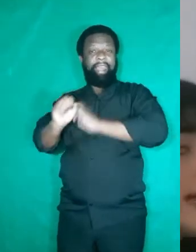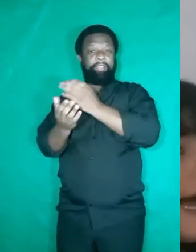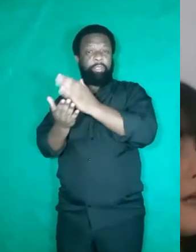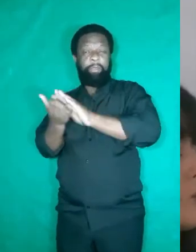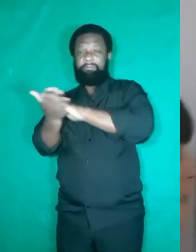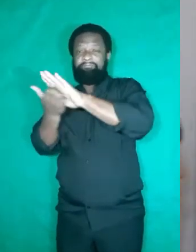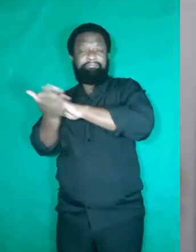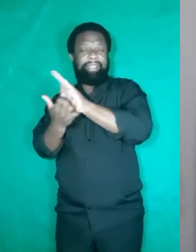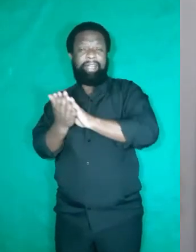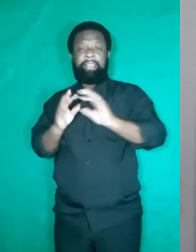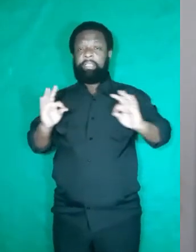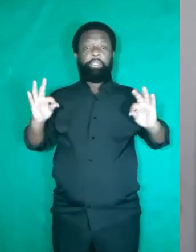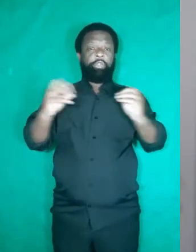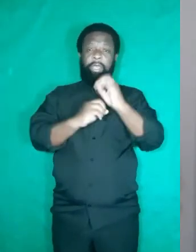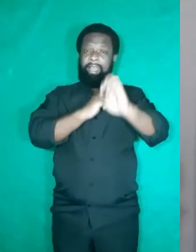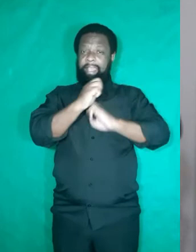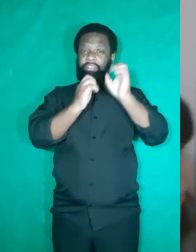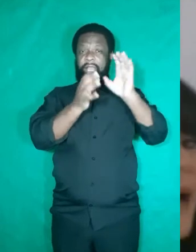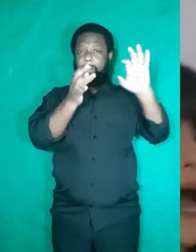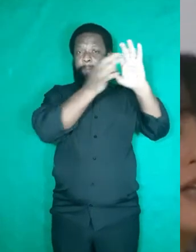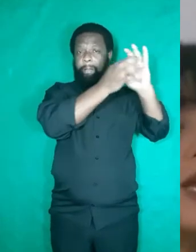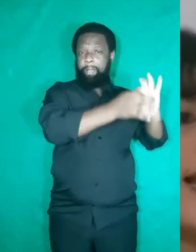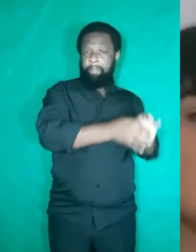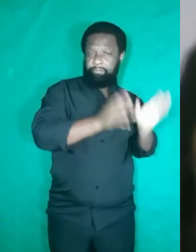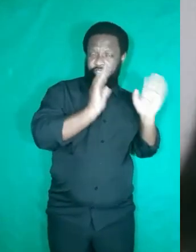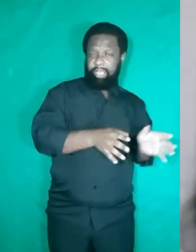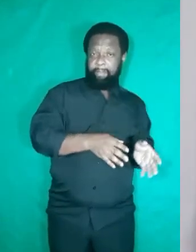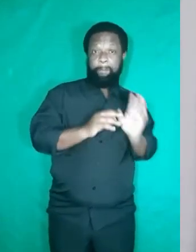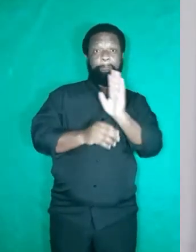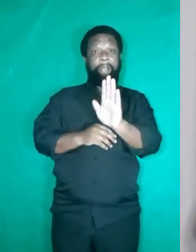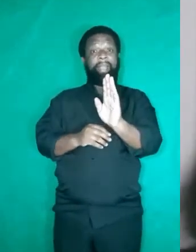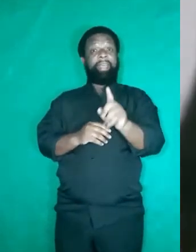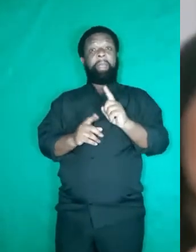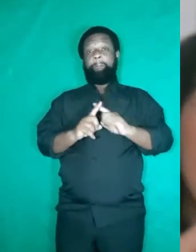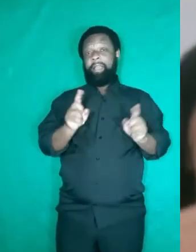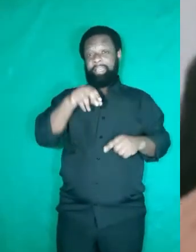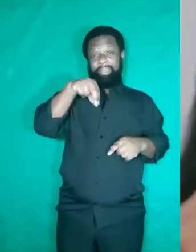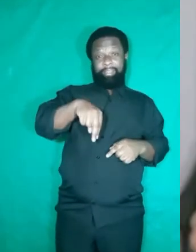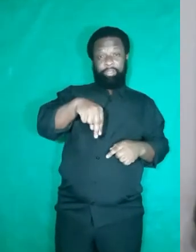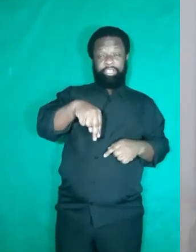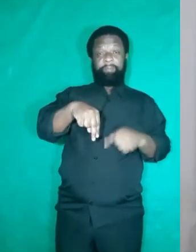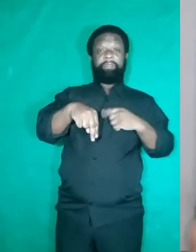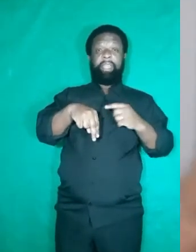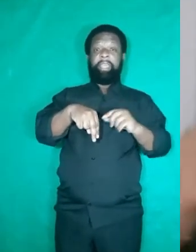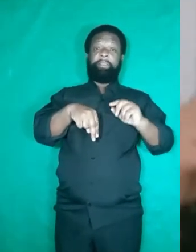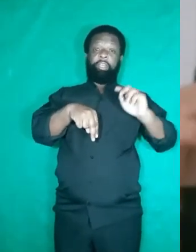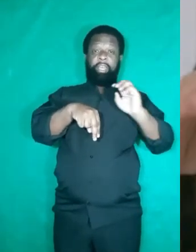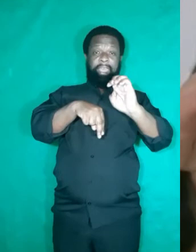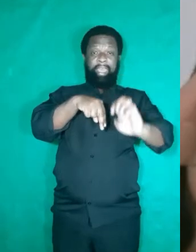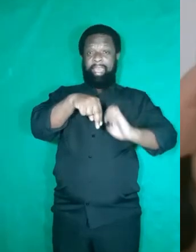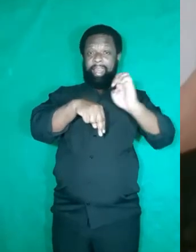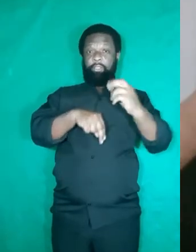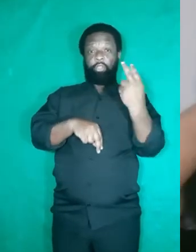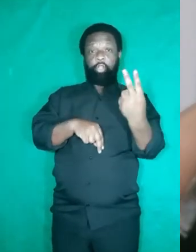estão ligados, mas o nitrogênio tem um par de elétrons sobrando. Então imaginem o seguinte,